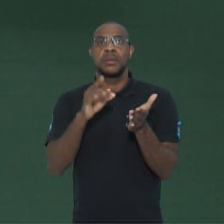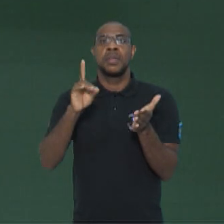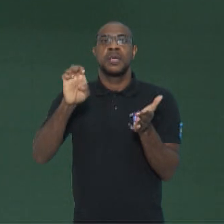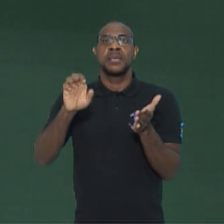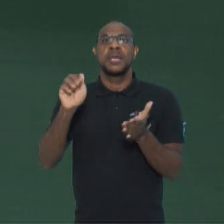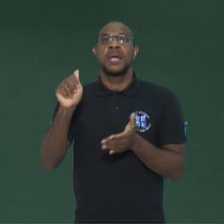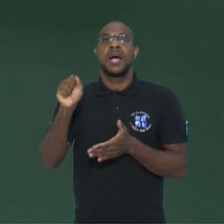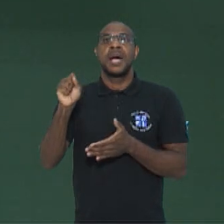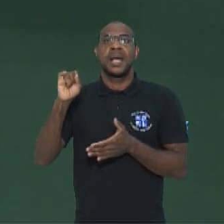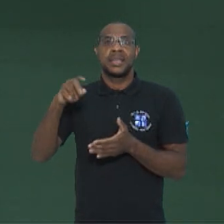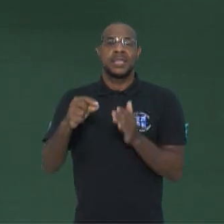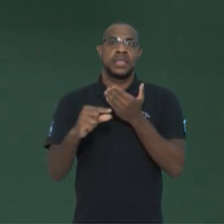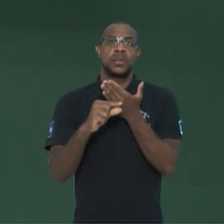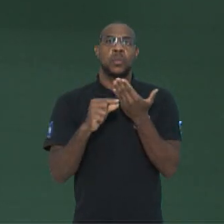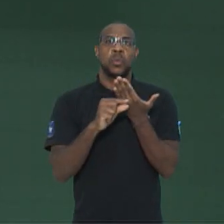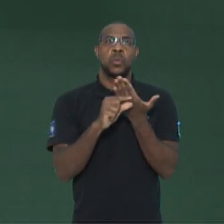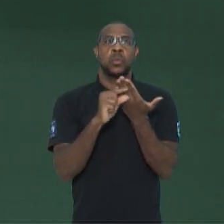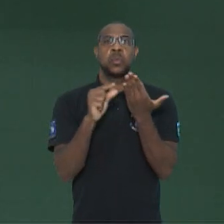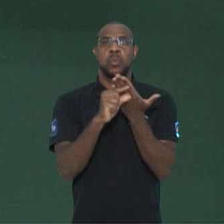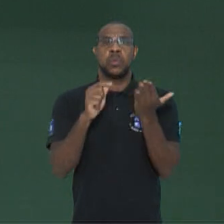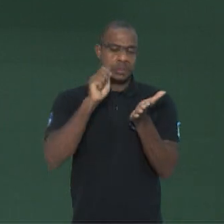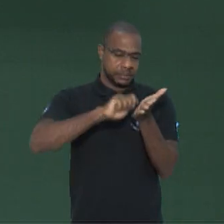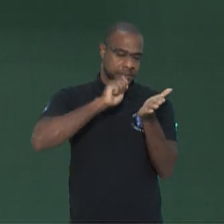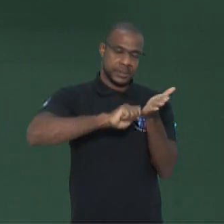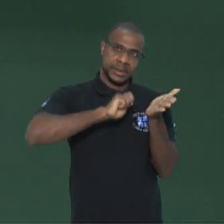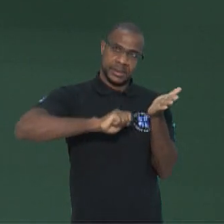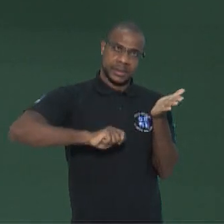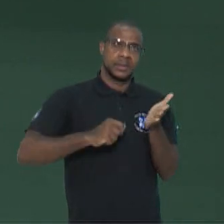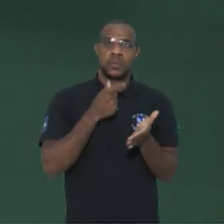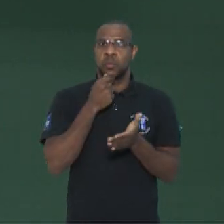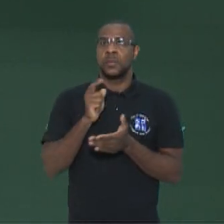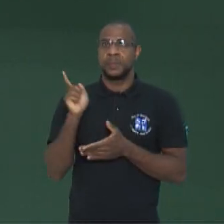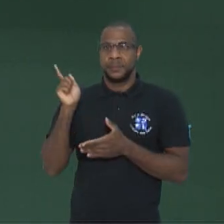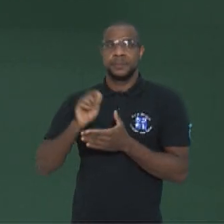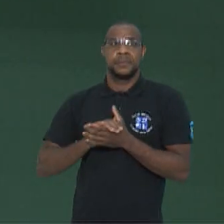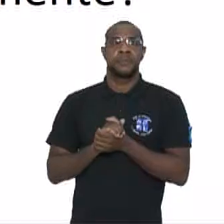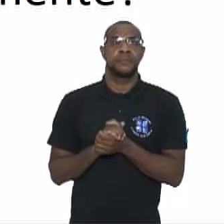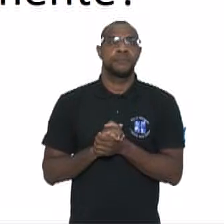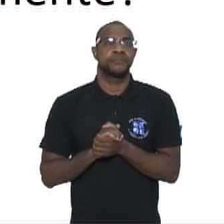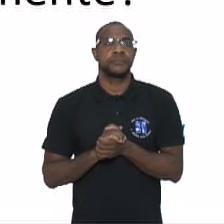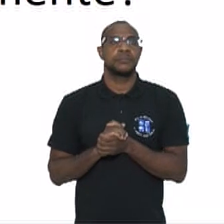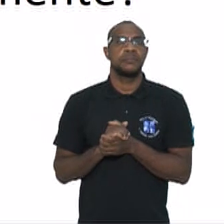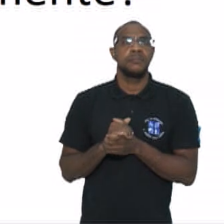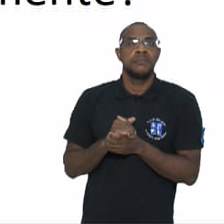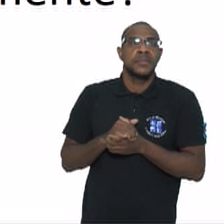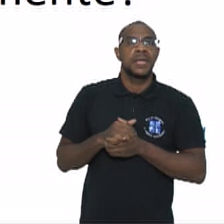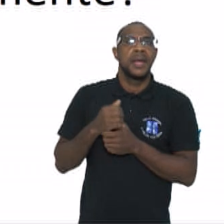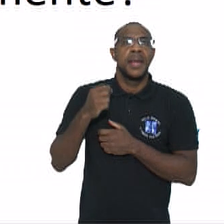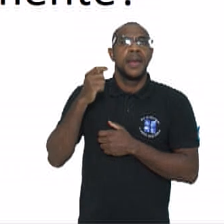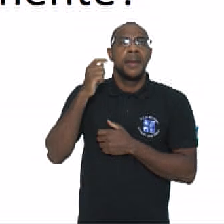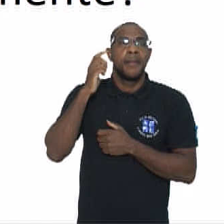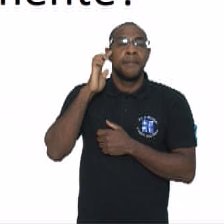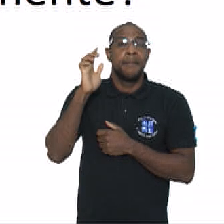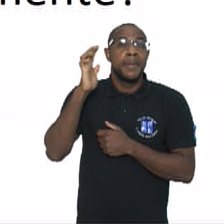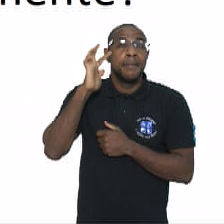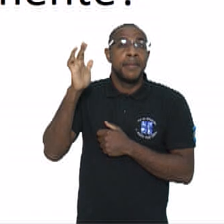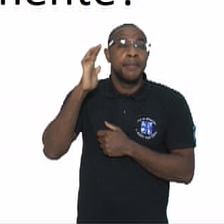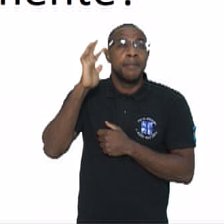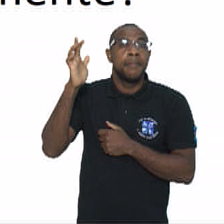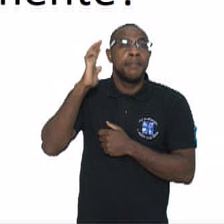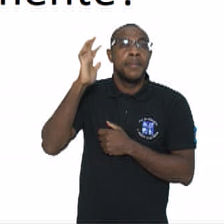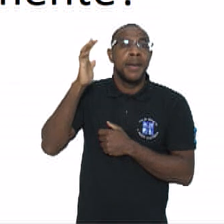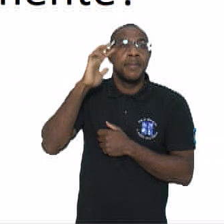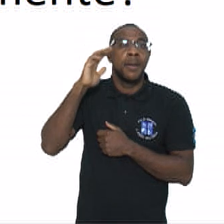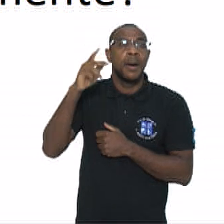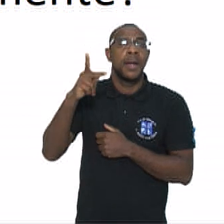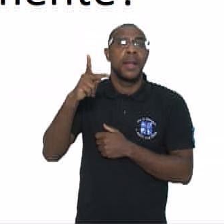Com certeza, imagina se vocês não conhecem essa história tão famosa. Memórias Póstumas de Brás Cubas é uma